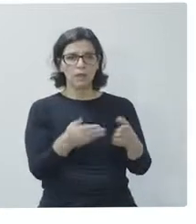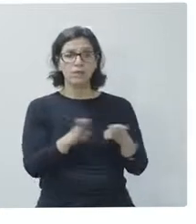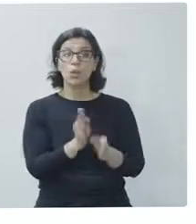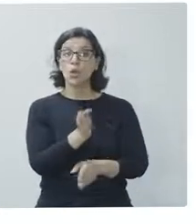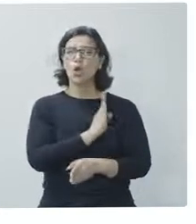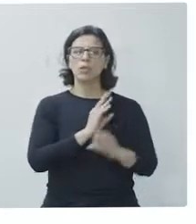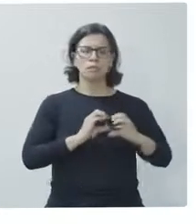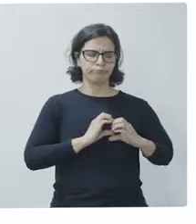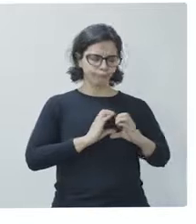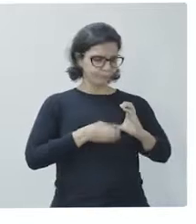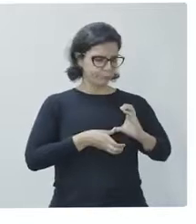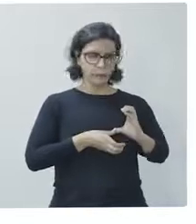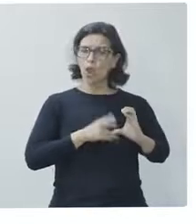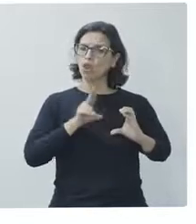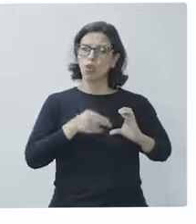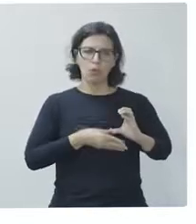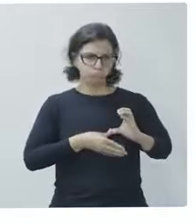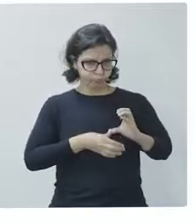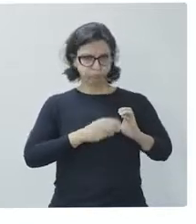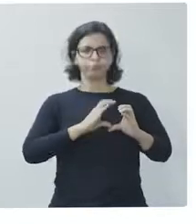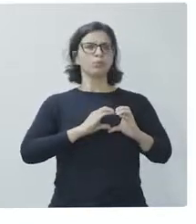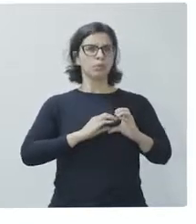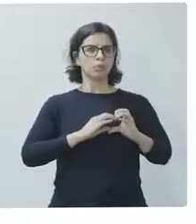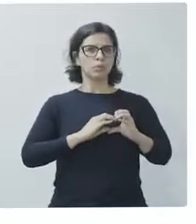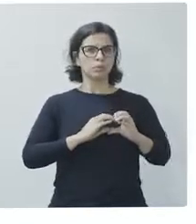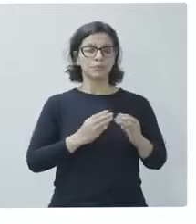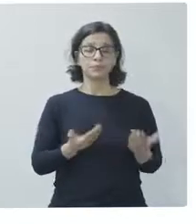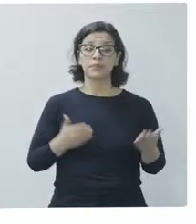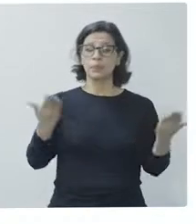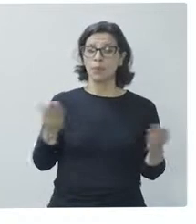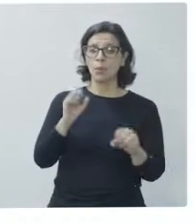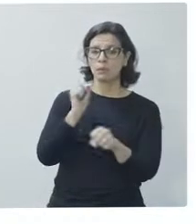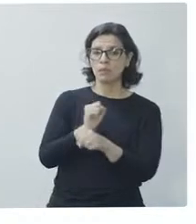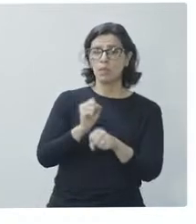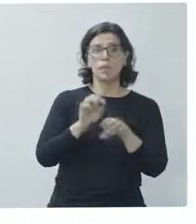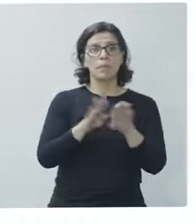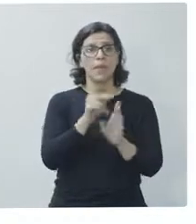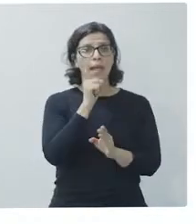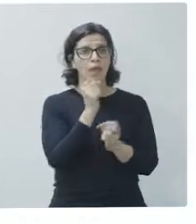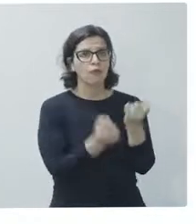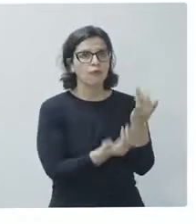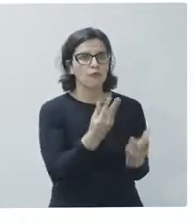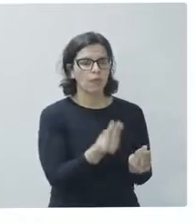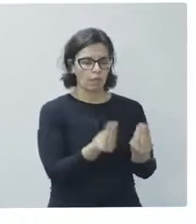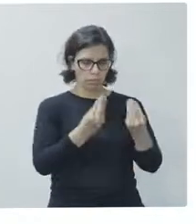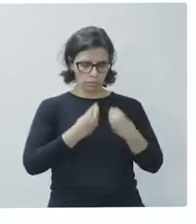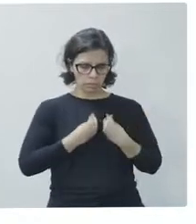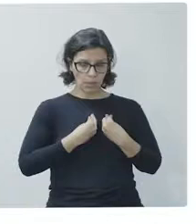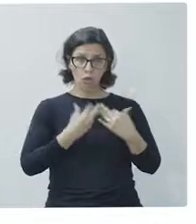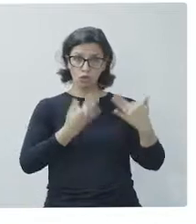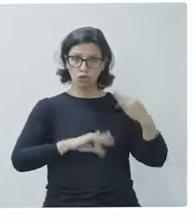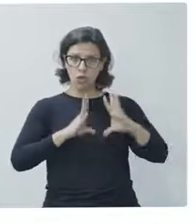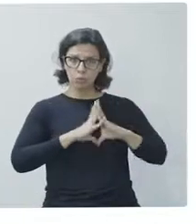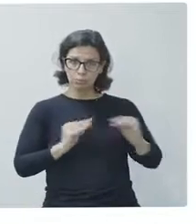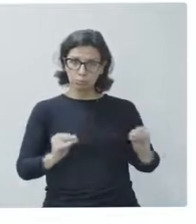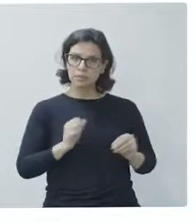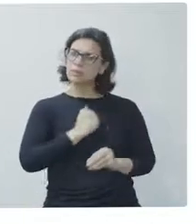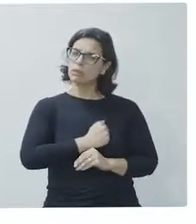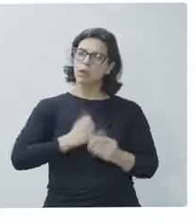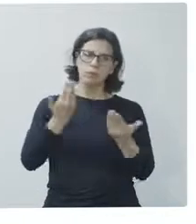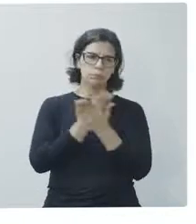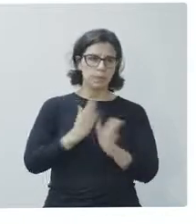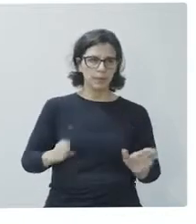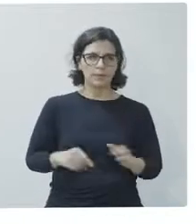seu coração partido jamais se recuperaria. Esperava que a fonte aliviasse sua dor e saudade.